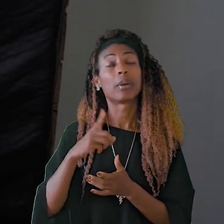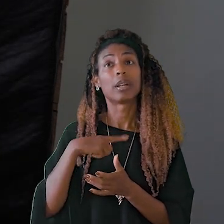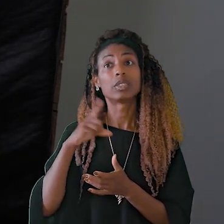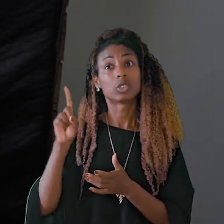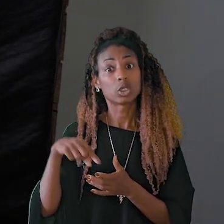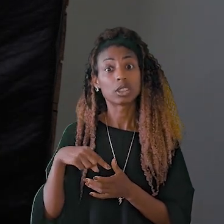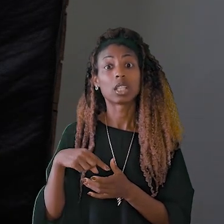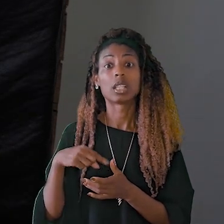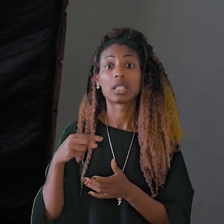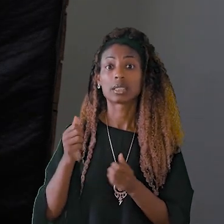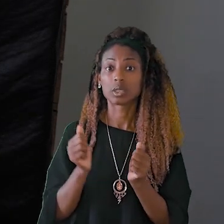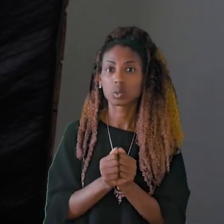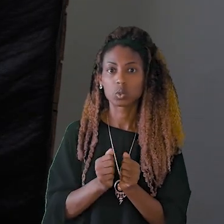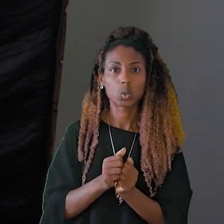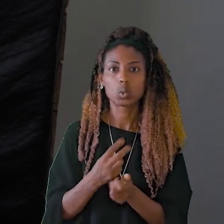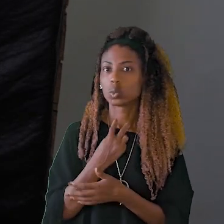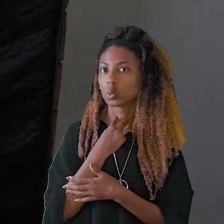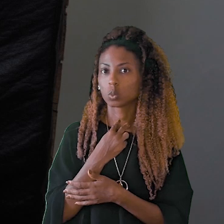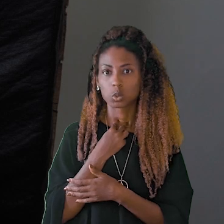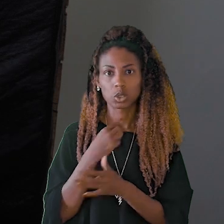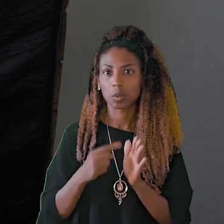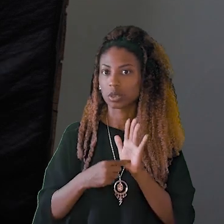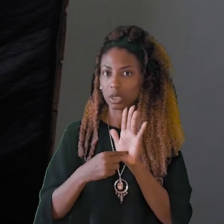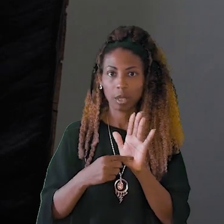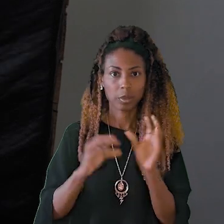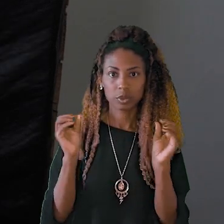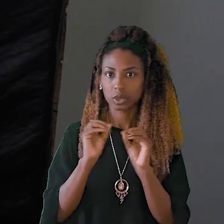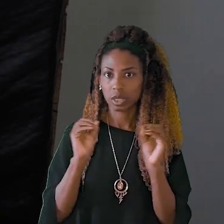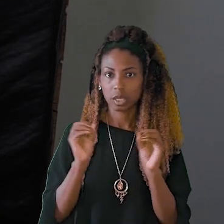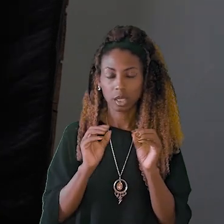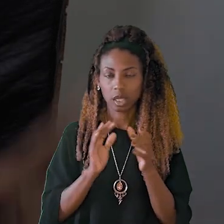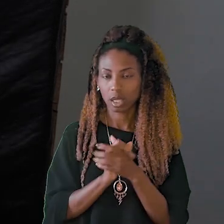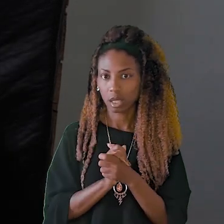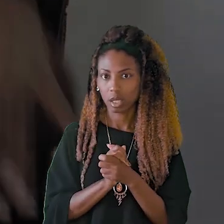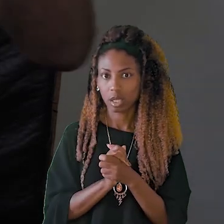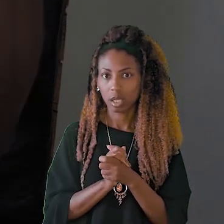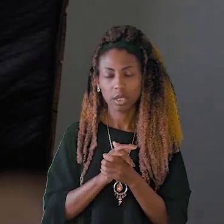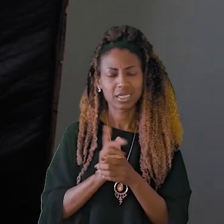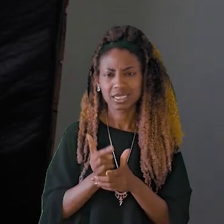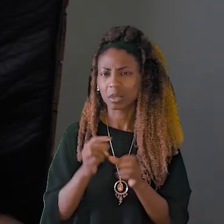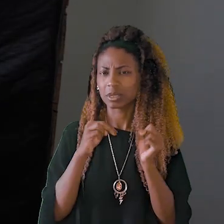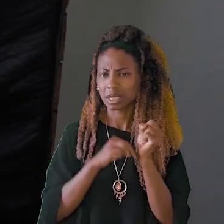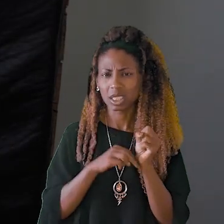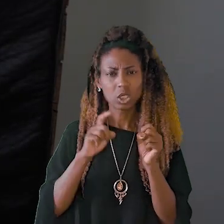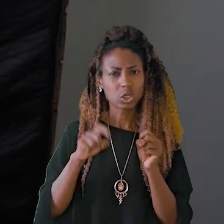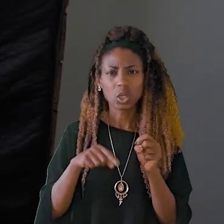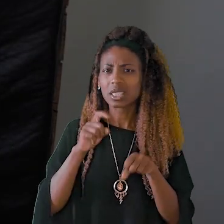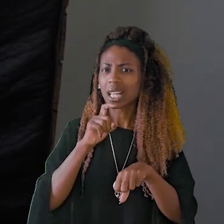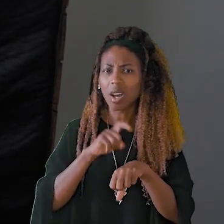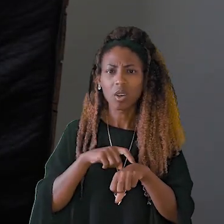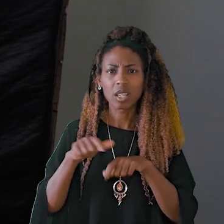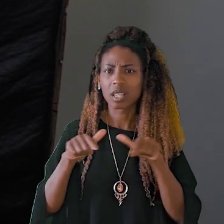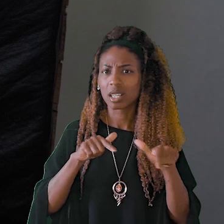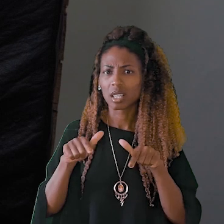não me tirar do camarim. Eu não poderia aparecer de forma alguma pra ninguém, porque era só pra aparecer no momento que eu fosse trabalhar.